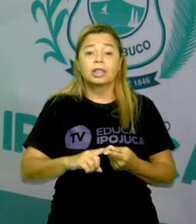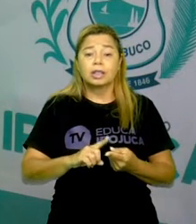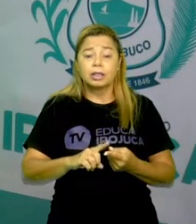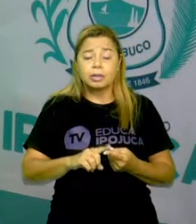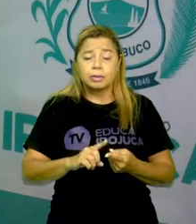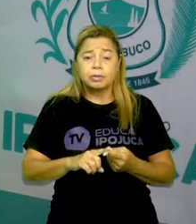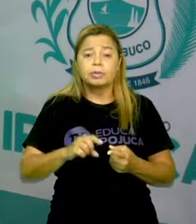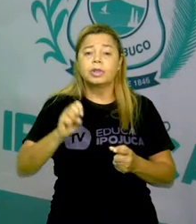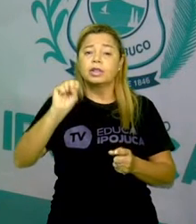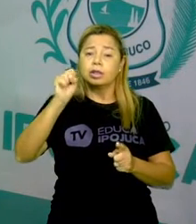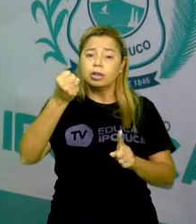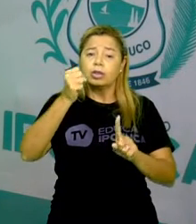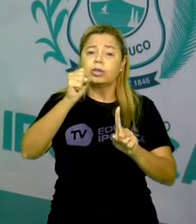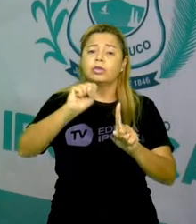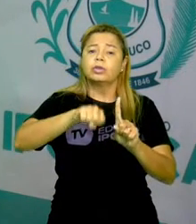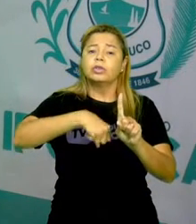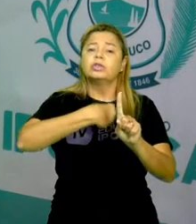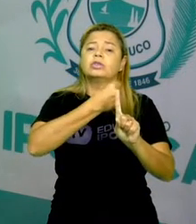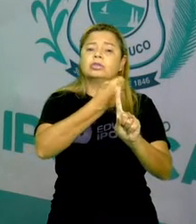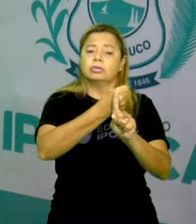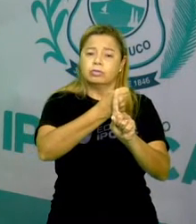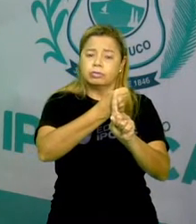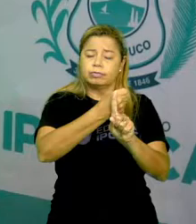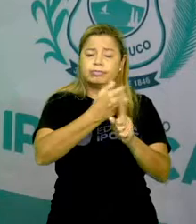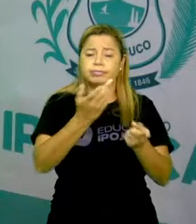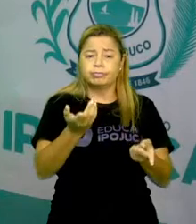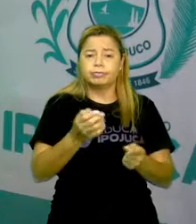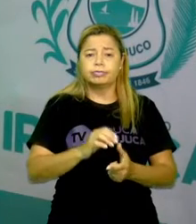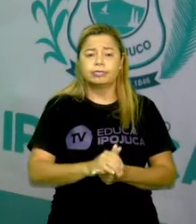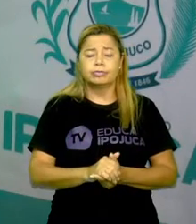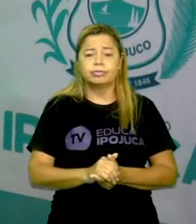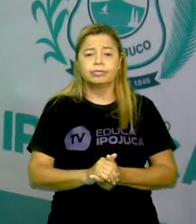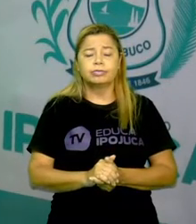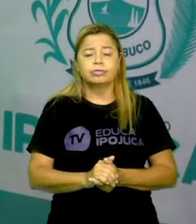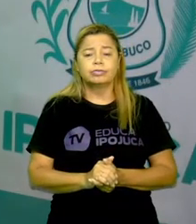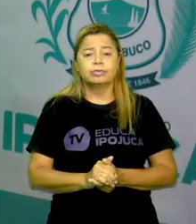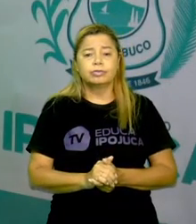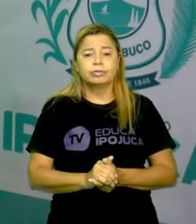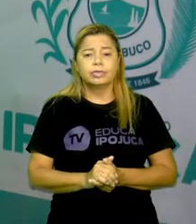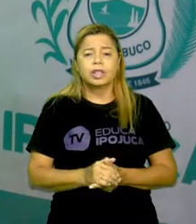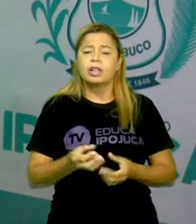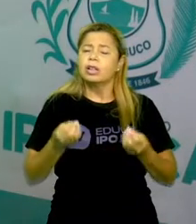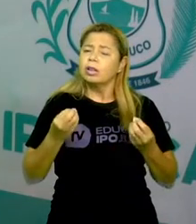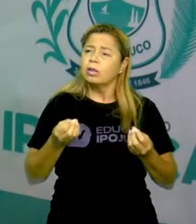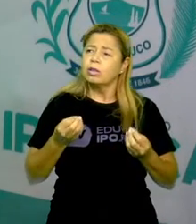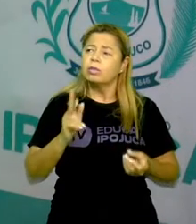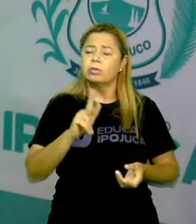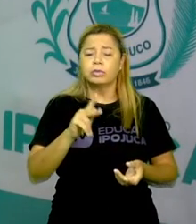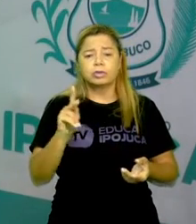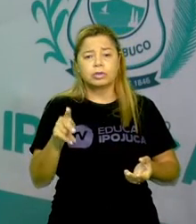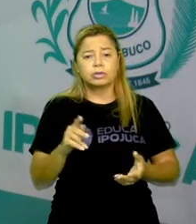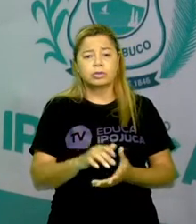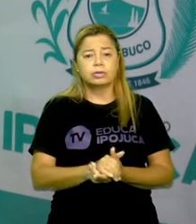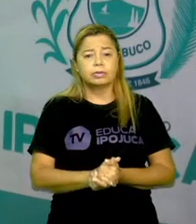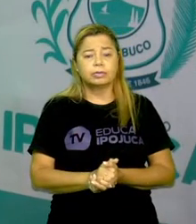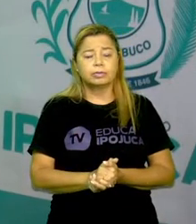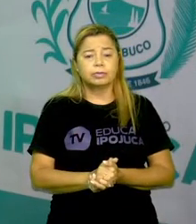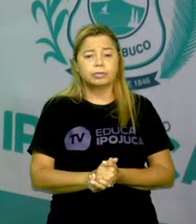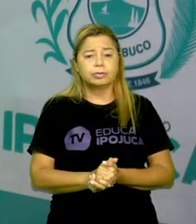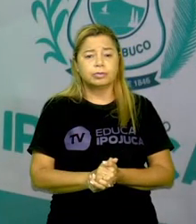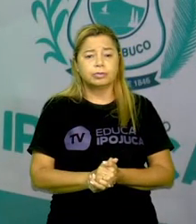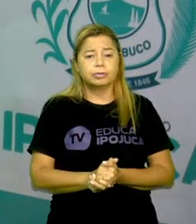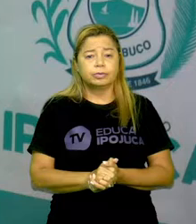8. O 8 vai ser o dobro do dobro do dobro. Como assim, professor? Vê só.